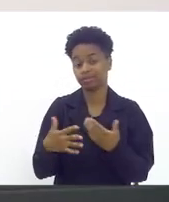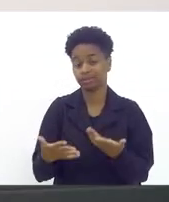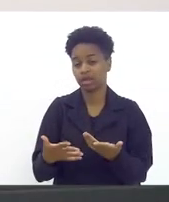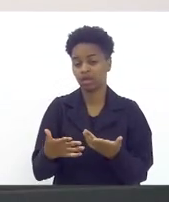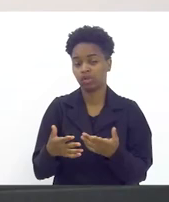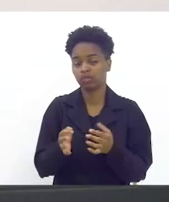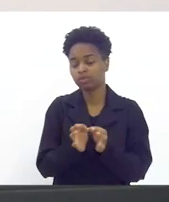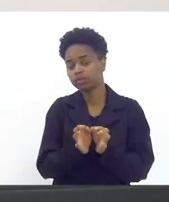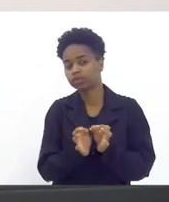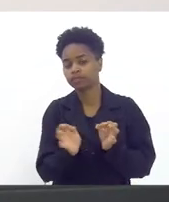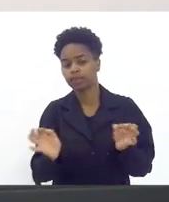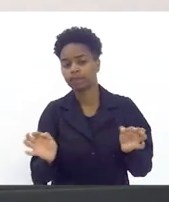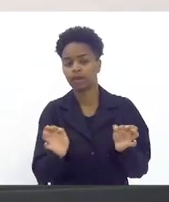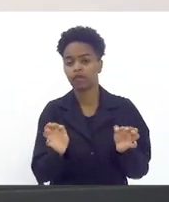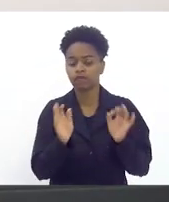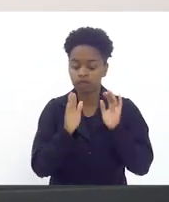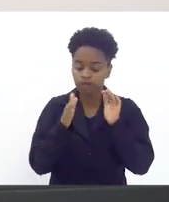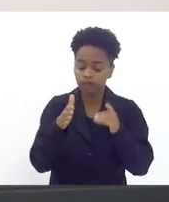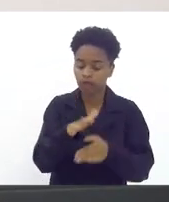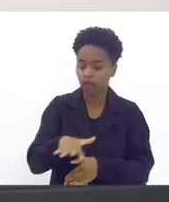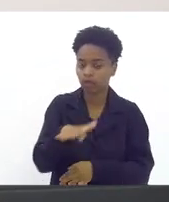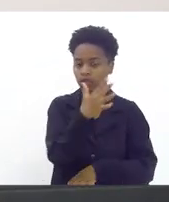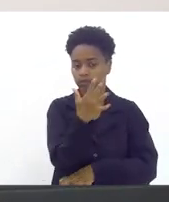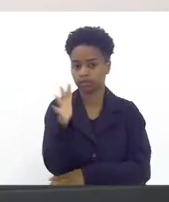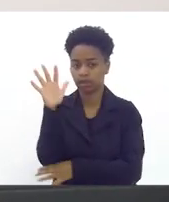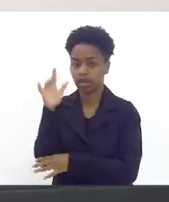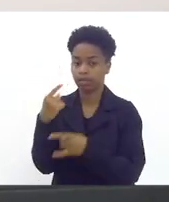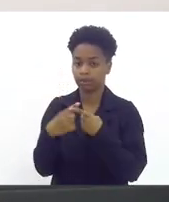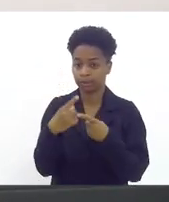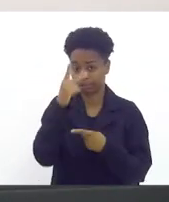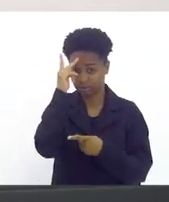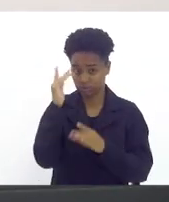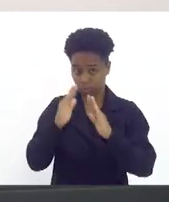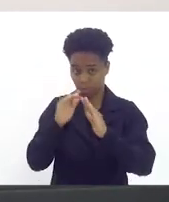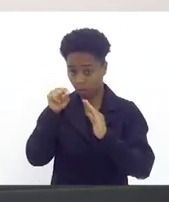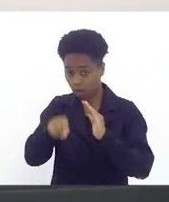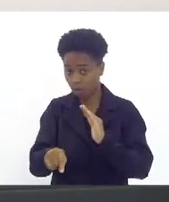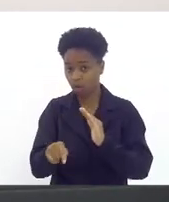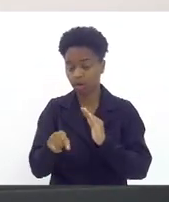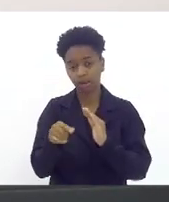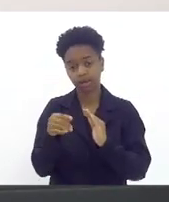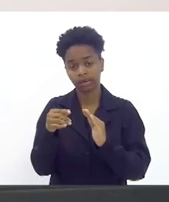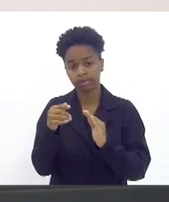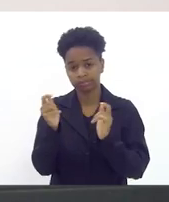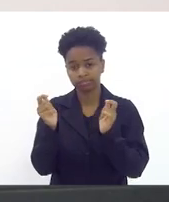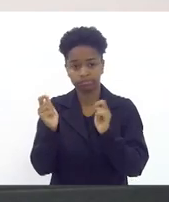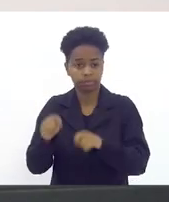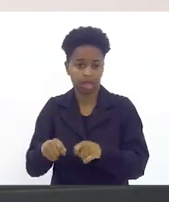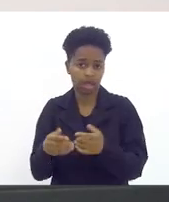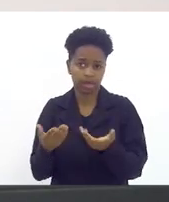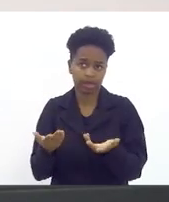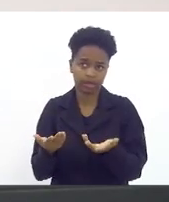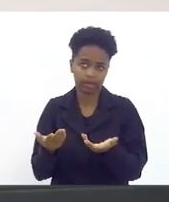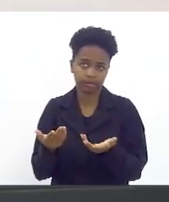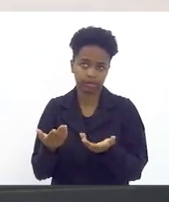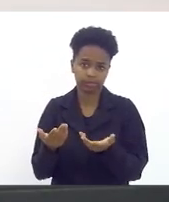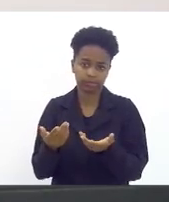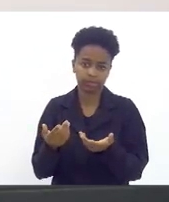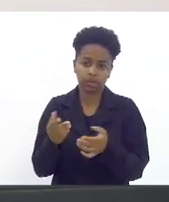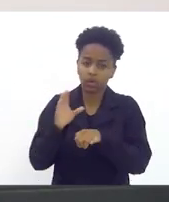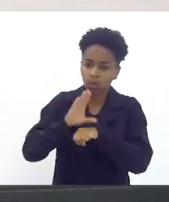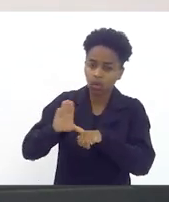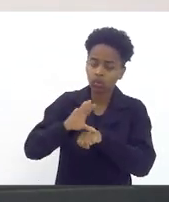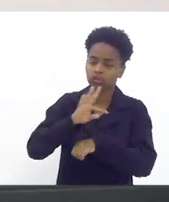Rural voltar da área Florestal para que produtores possam não só ter capacitação